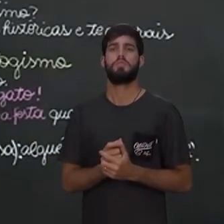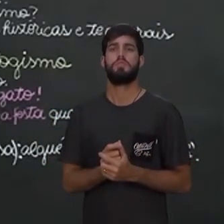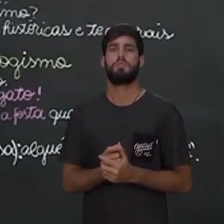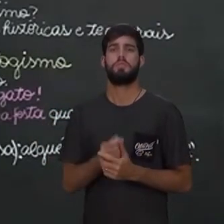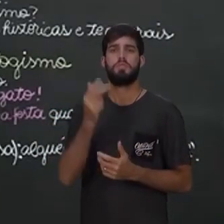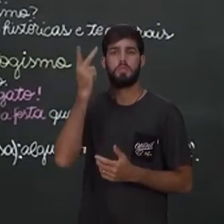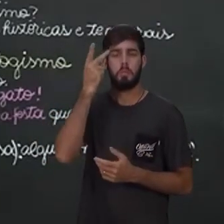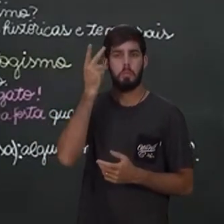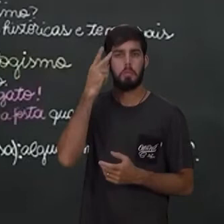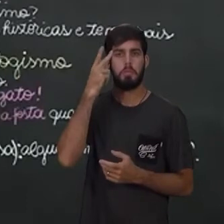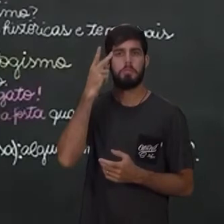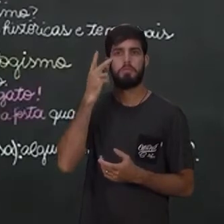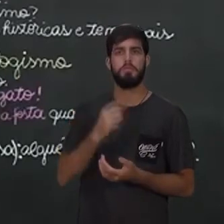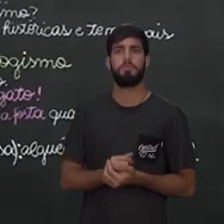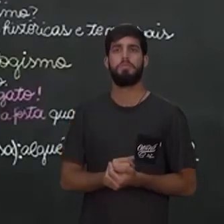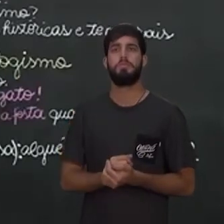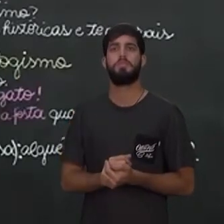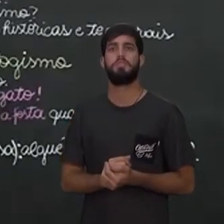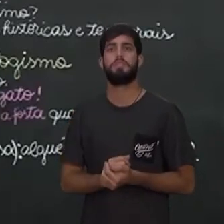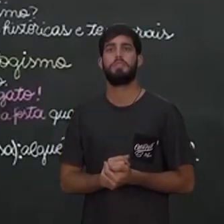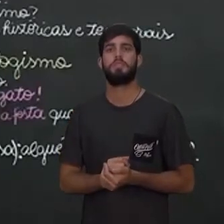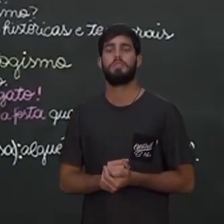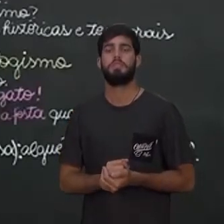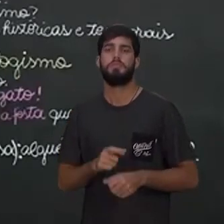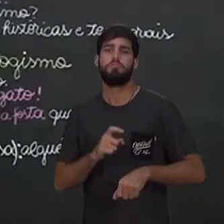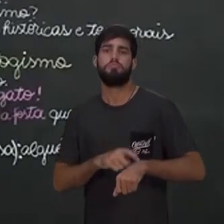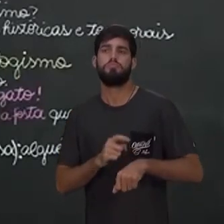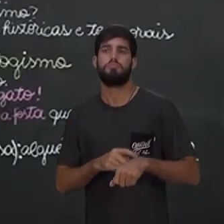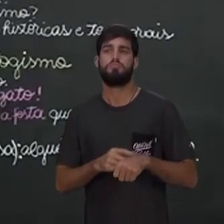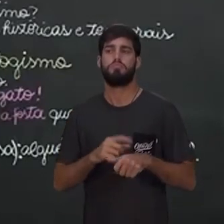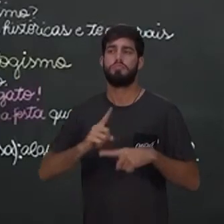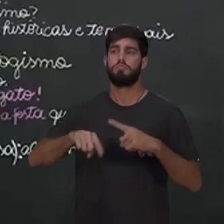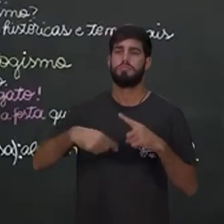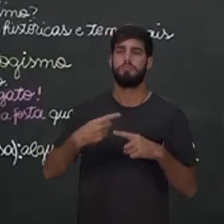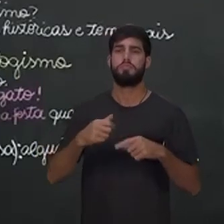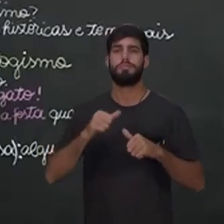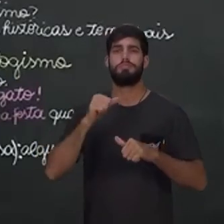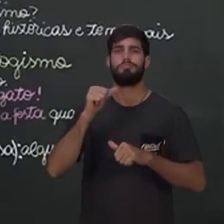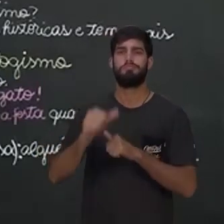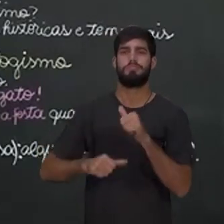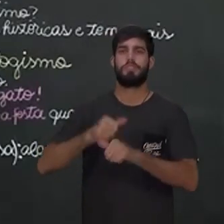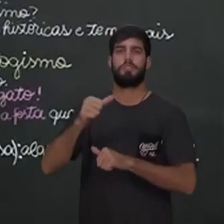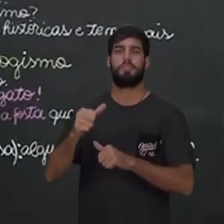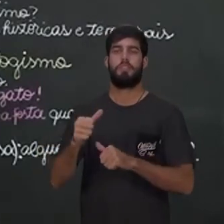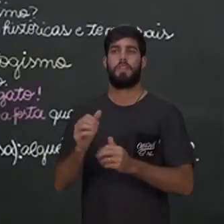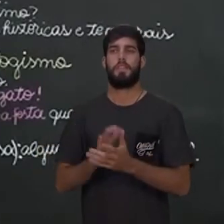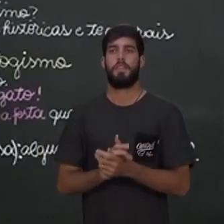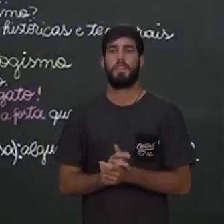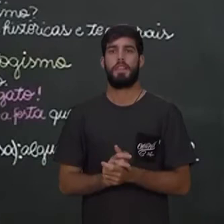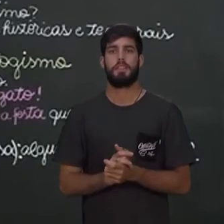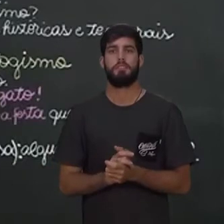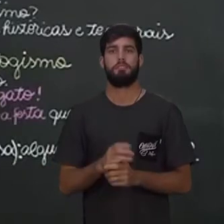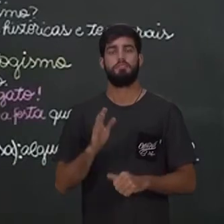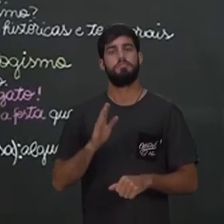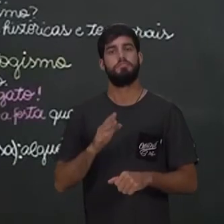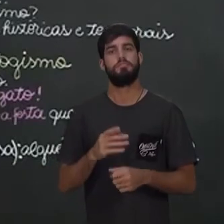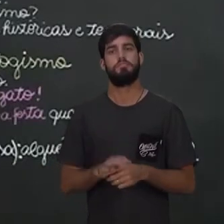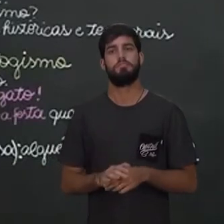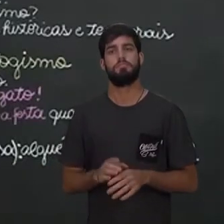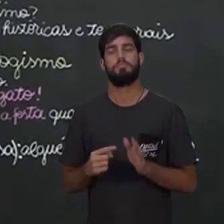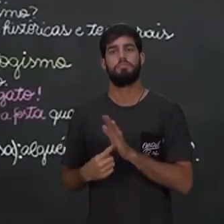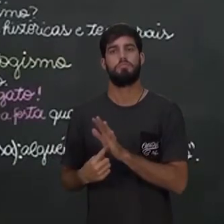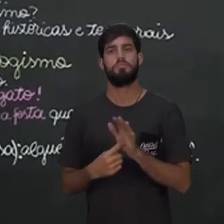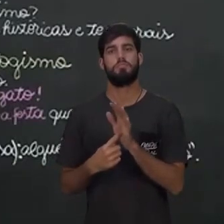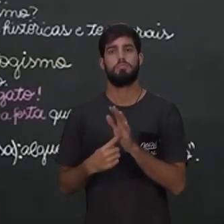comuns a uma geração, são comuns a uma época e depois eles vão sendo transformados. Isso é interessante, isso mais uma vez mostra a dinamicidade da